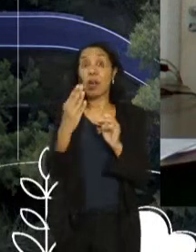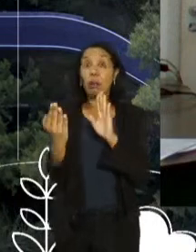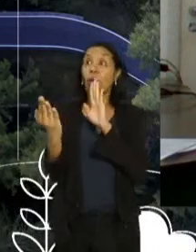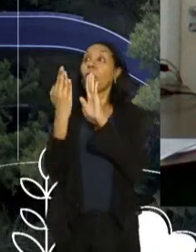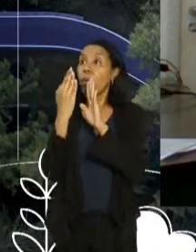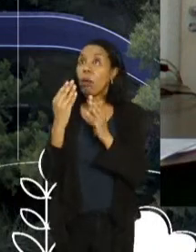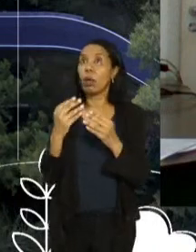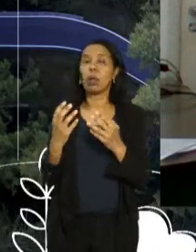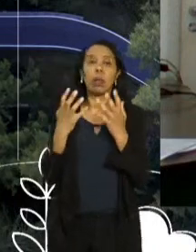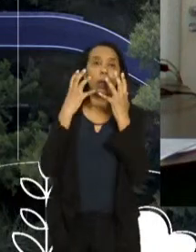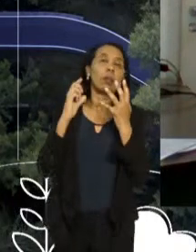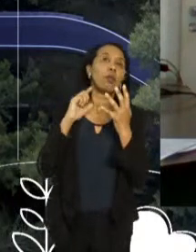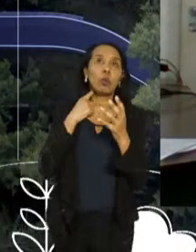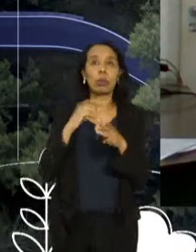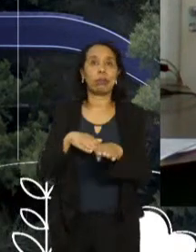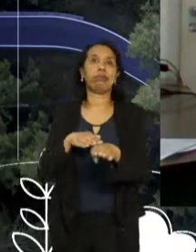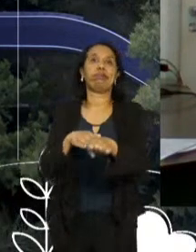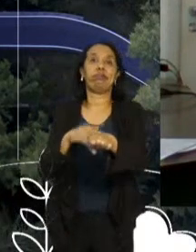que